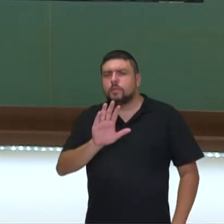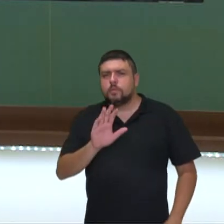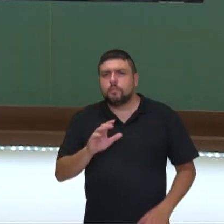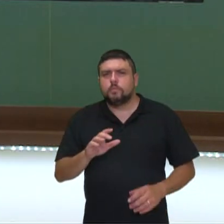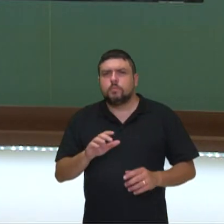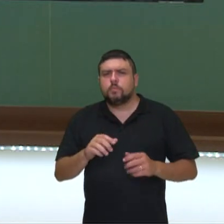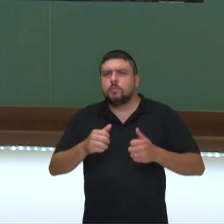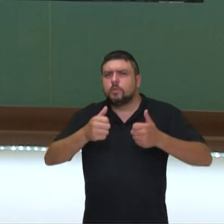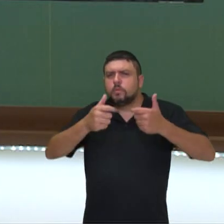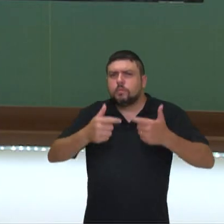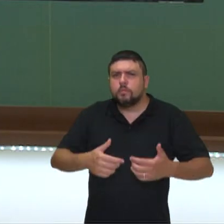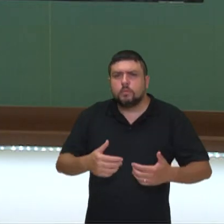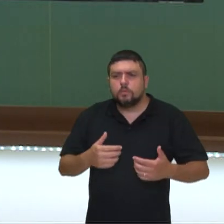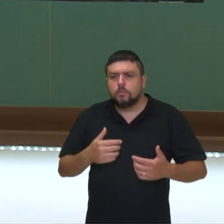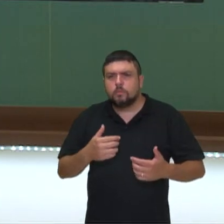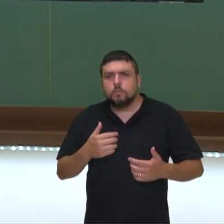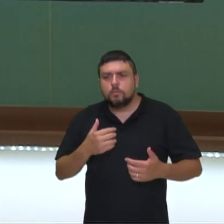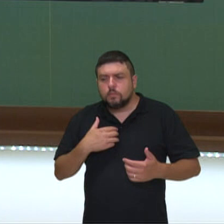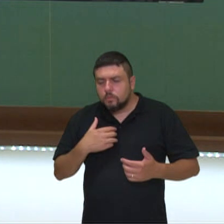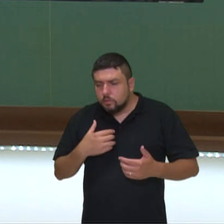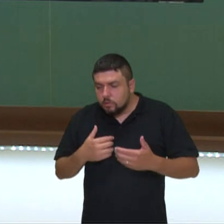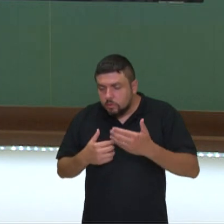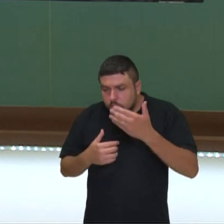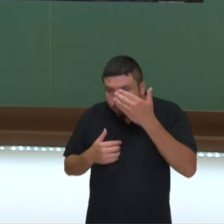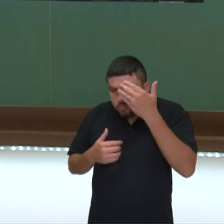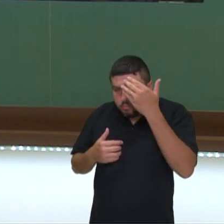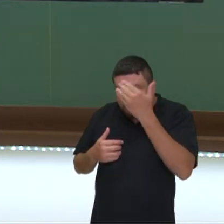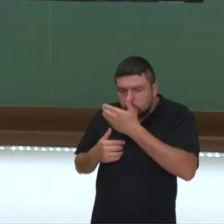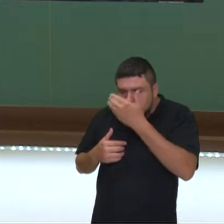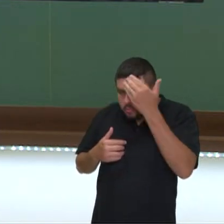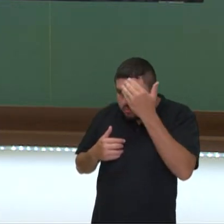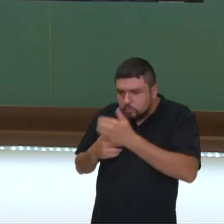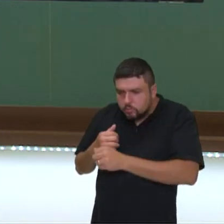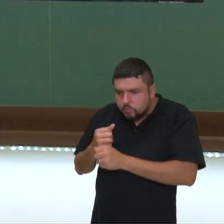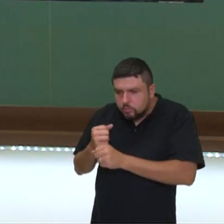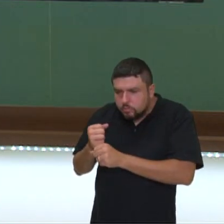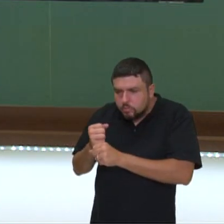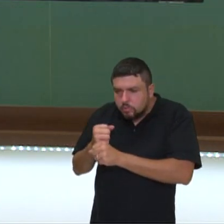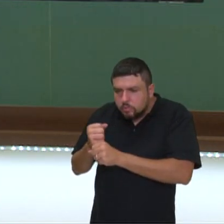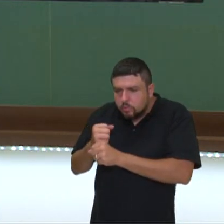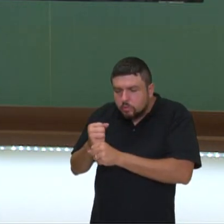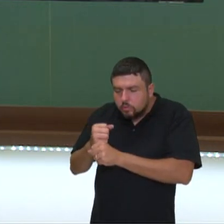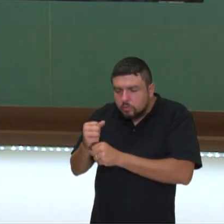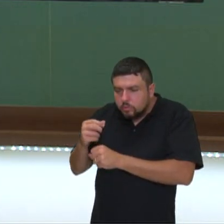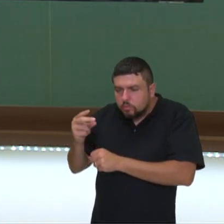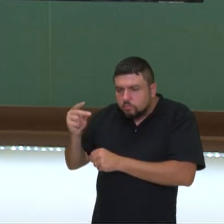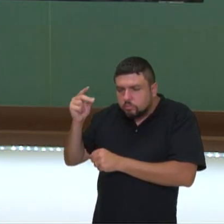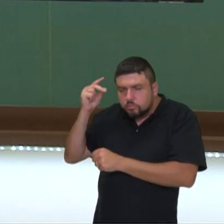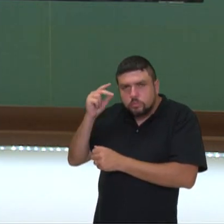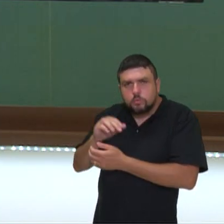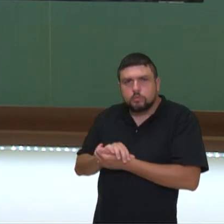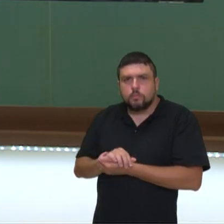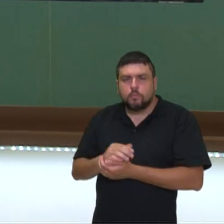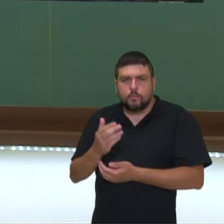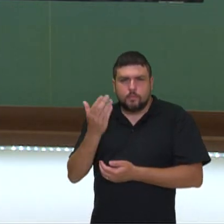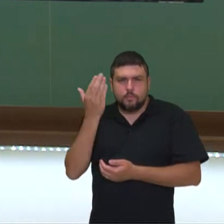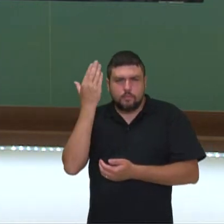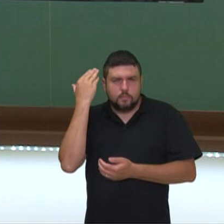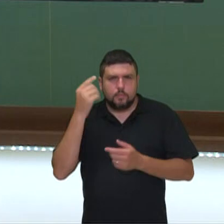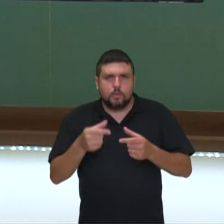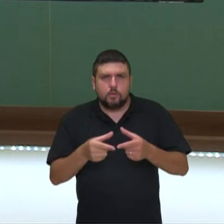nossa, eu não vejo uma há anos. Os pescadores japoneses costumavam, no